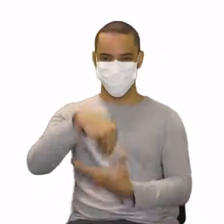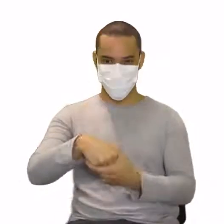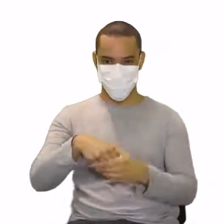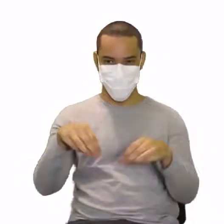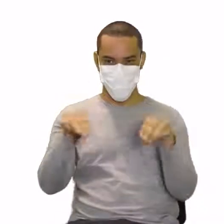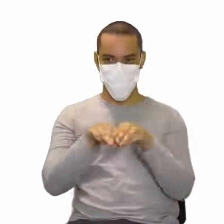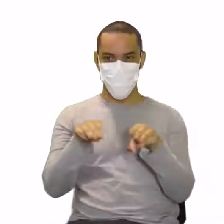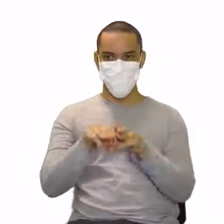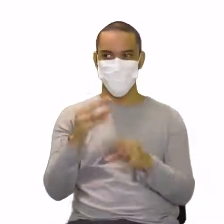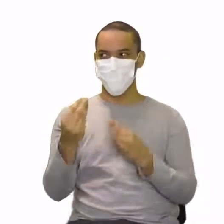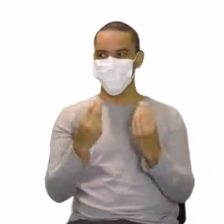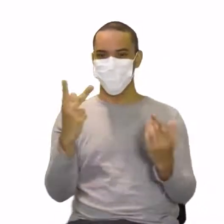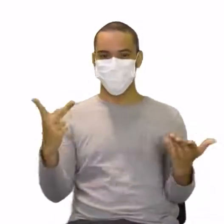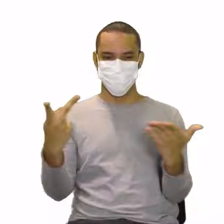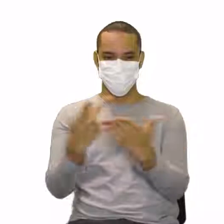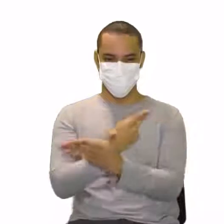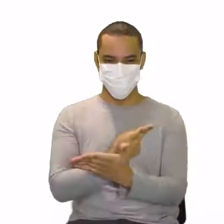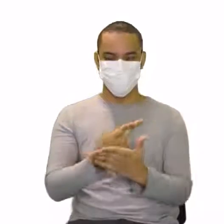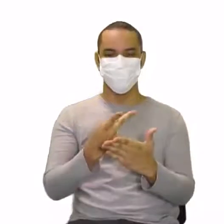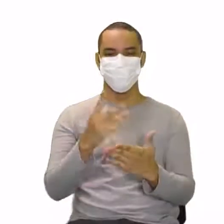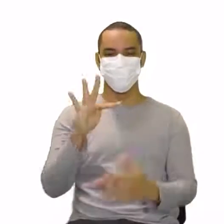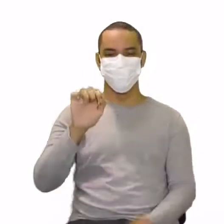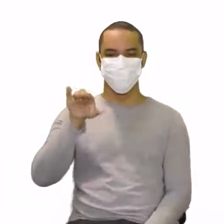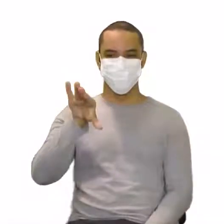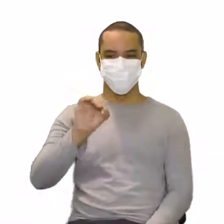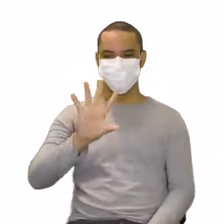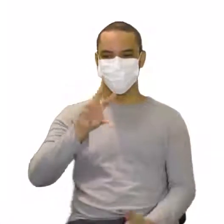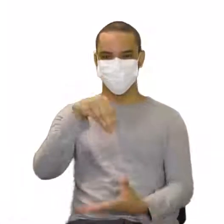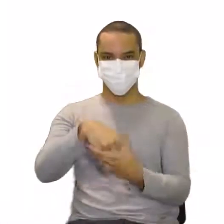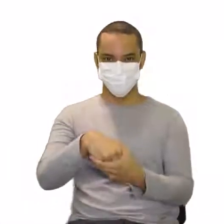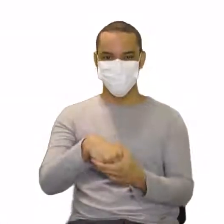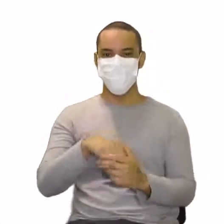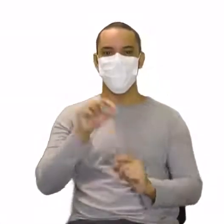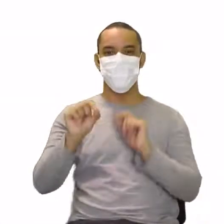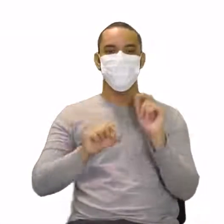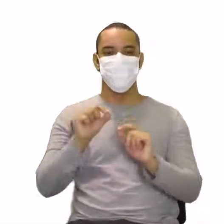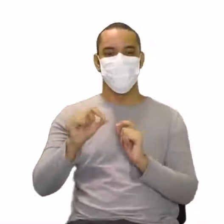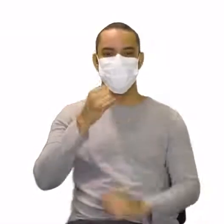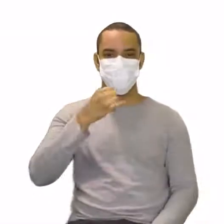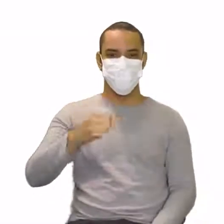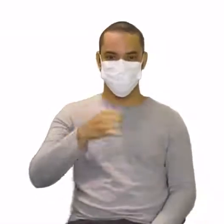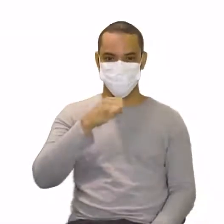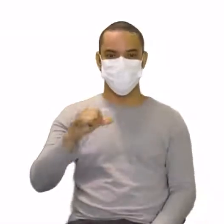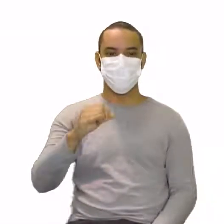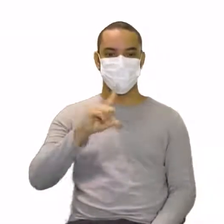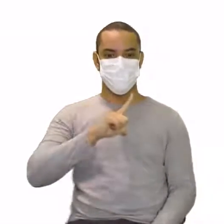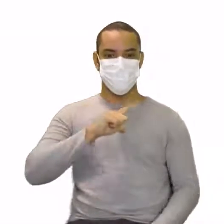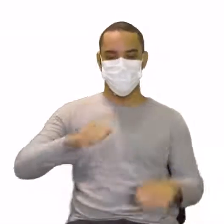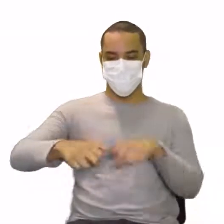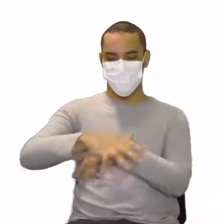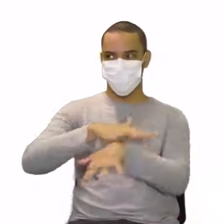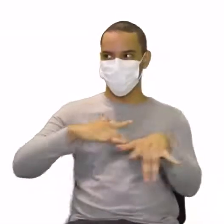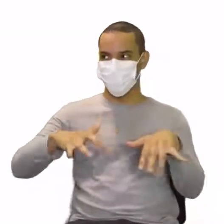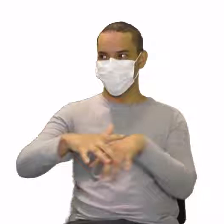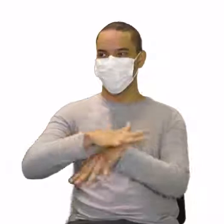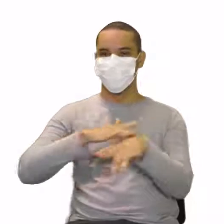ocorre variação do fluxo que o atravessa, né? O campo magnético está passando por